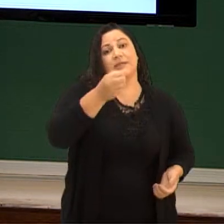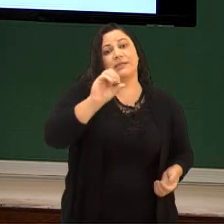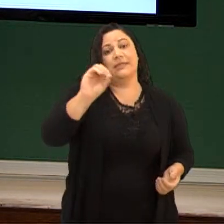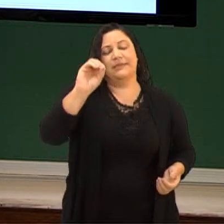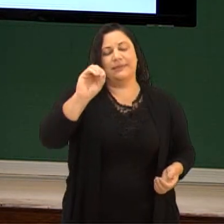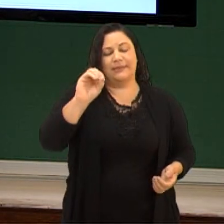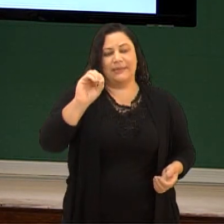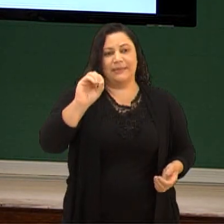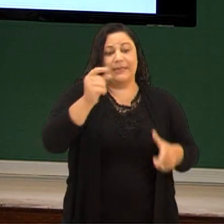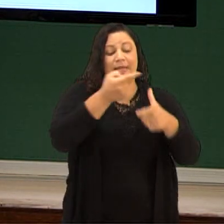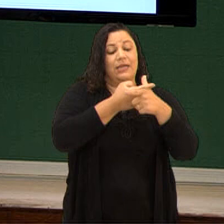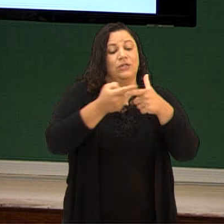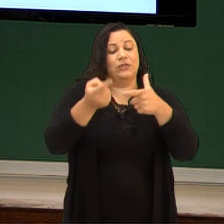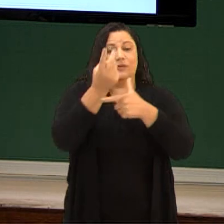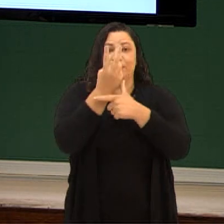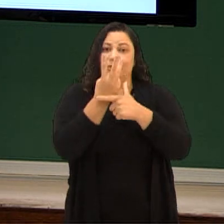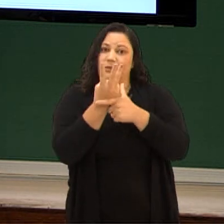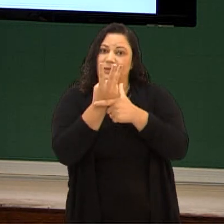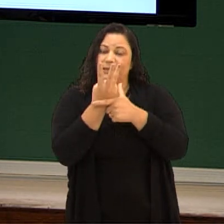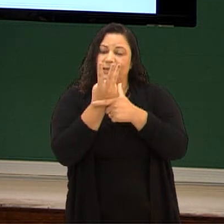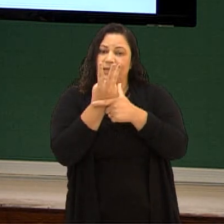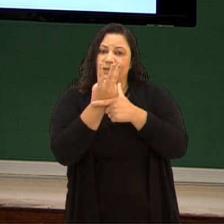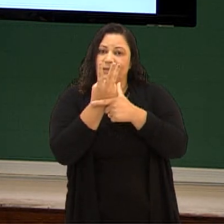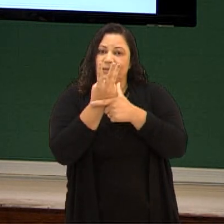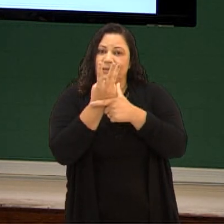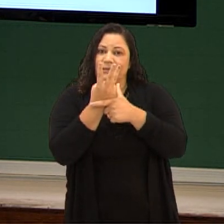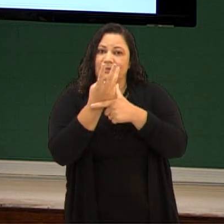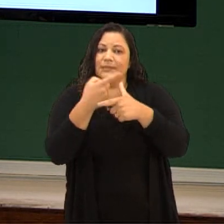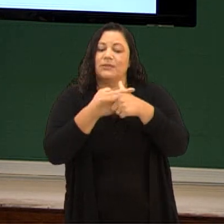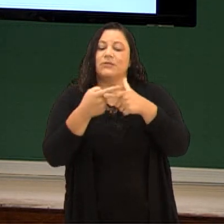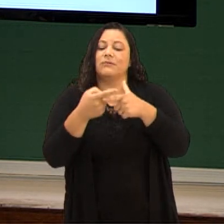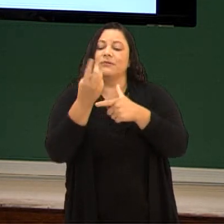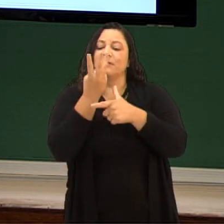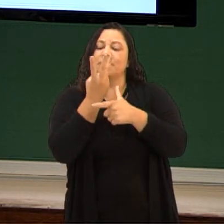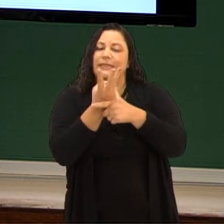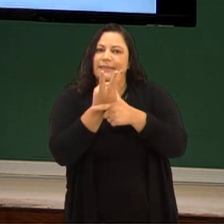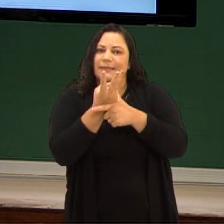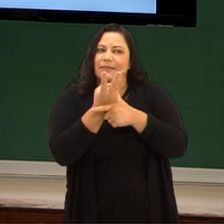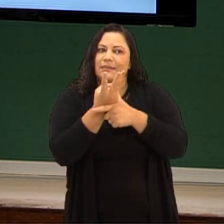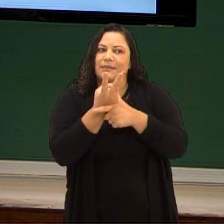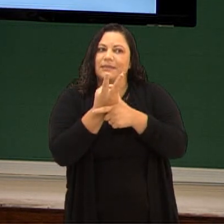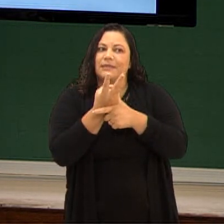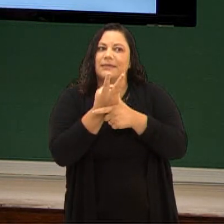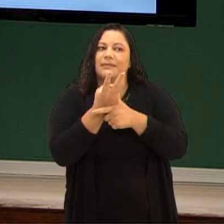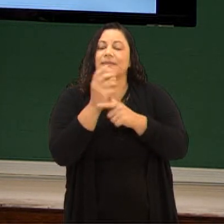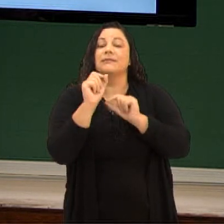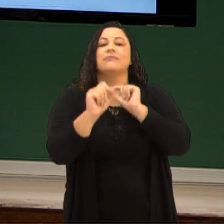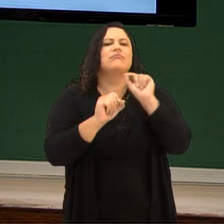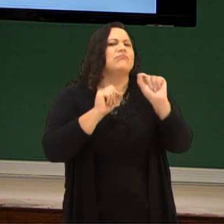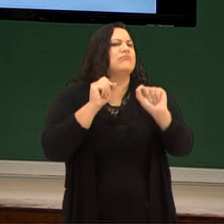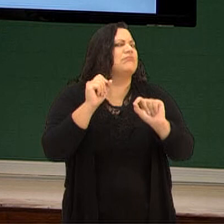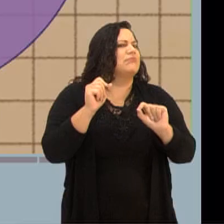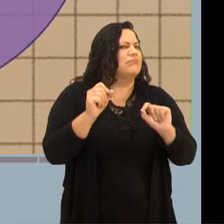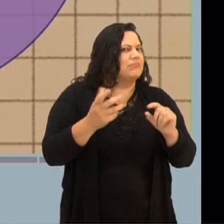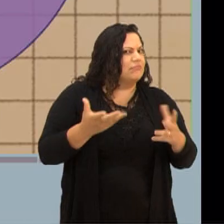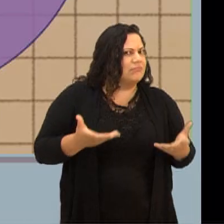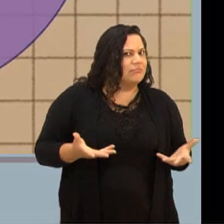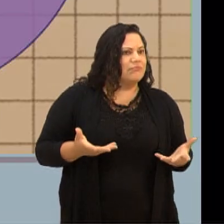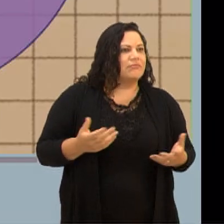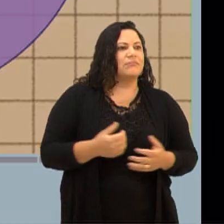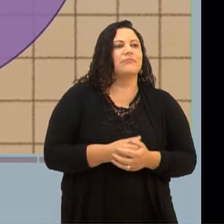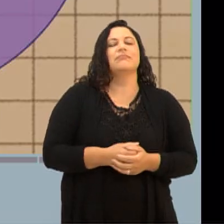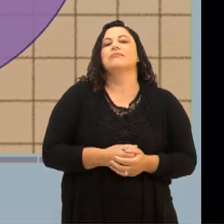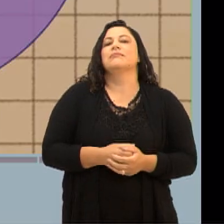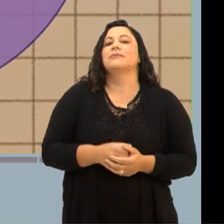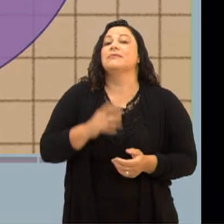total, dividido em 3 partes iguais. 360 divididos por 3. Então, lá, 300 divididos